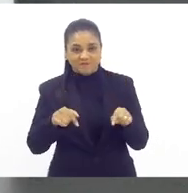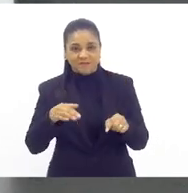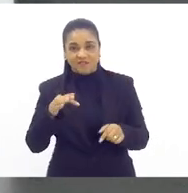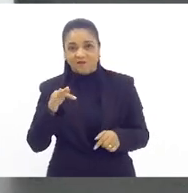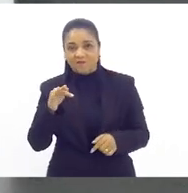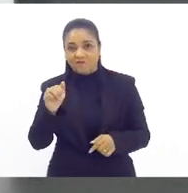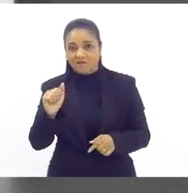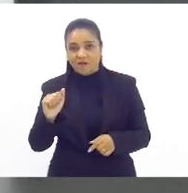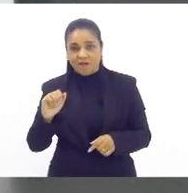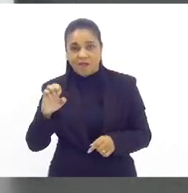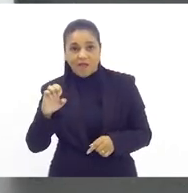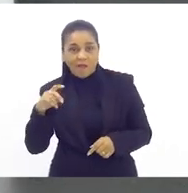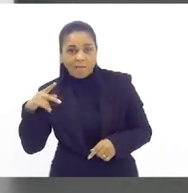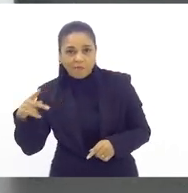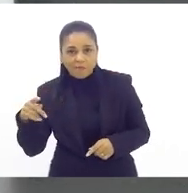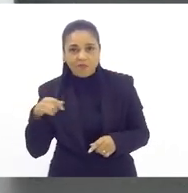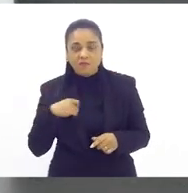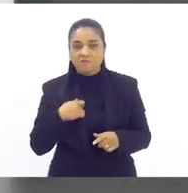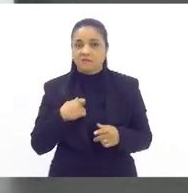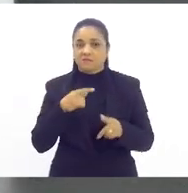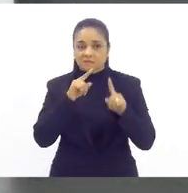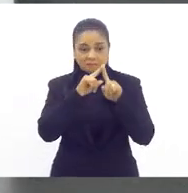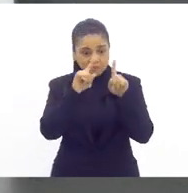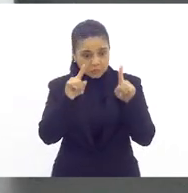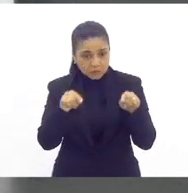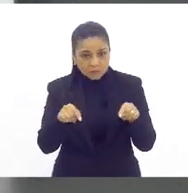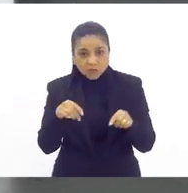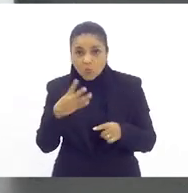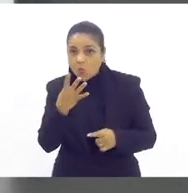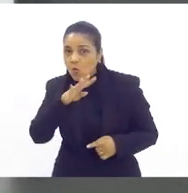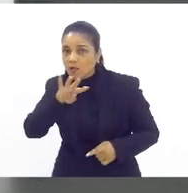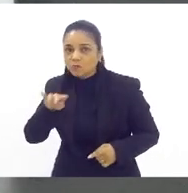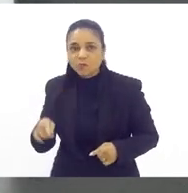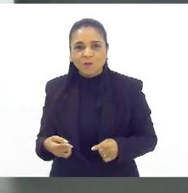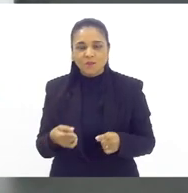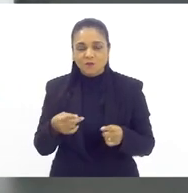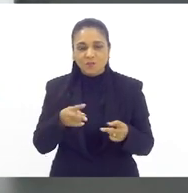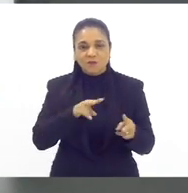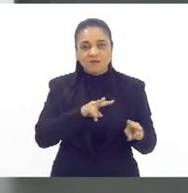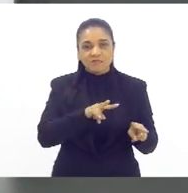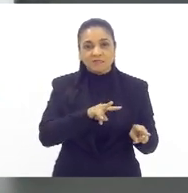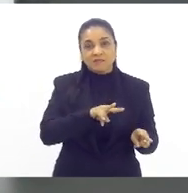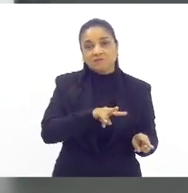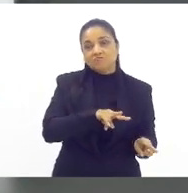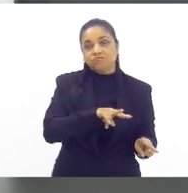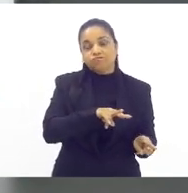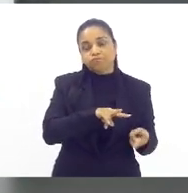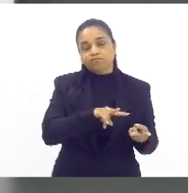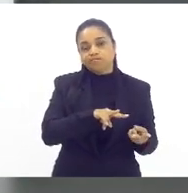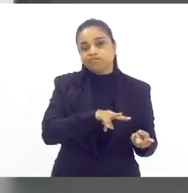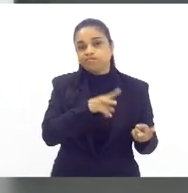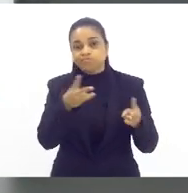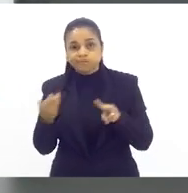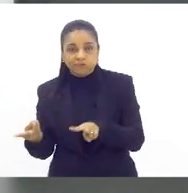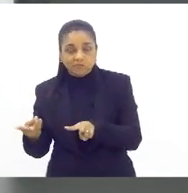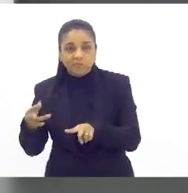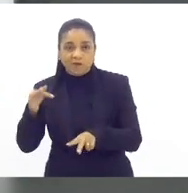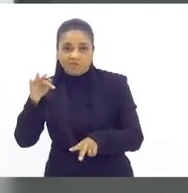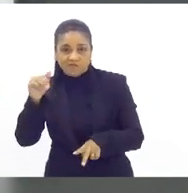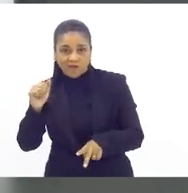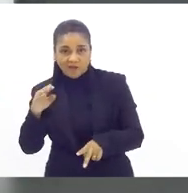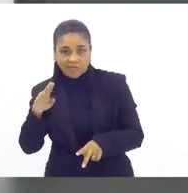universo muito grande de servidores que podem ser transferido para FAETEC né ser transferidos